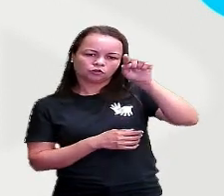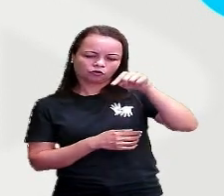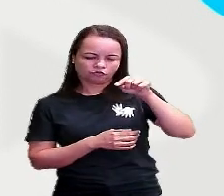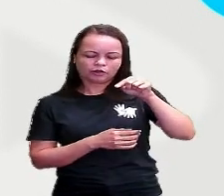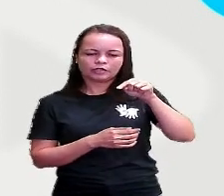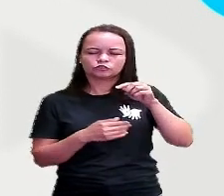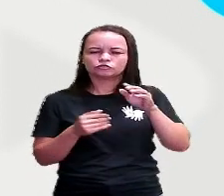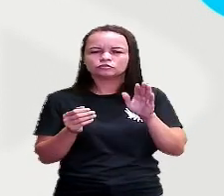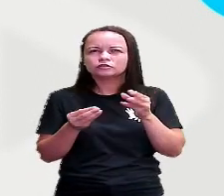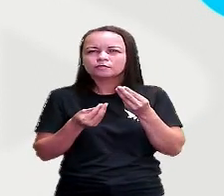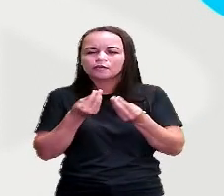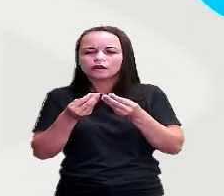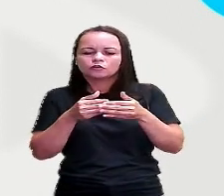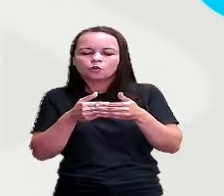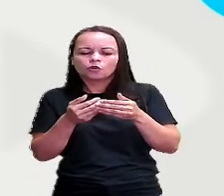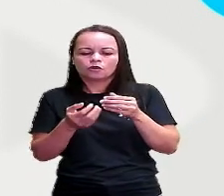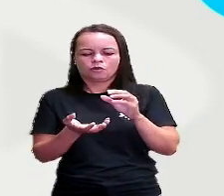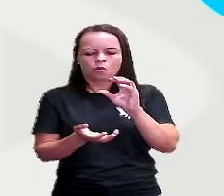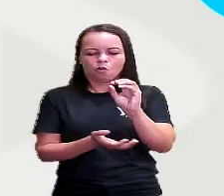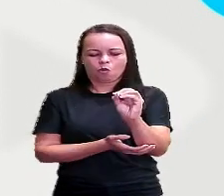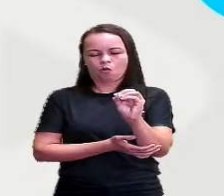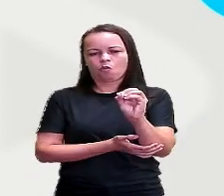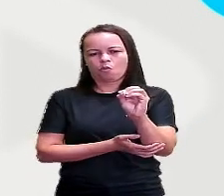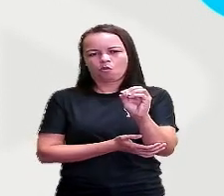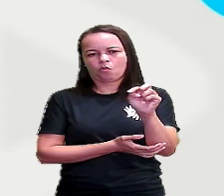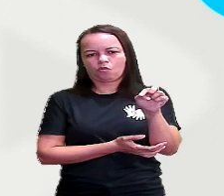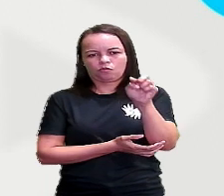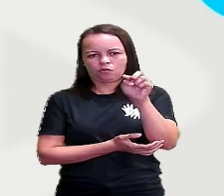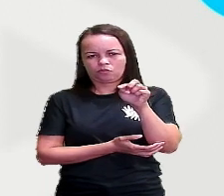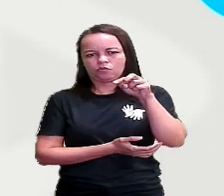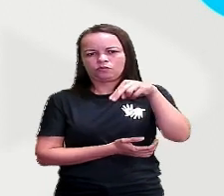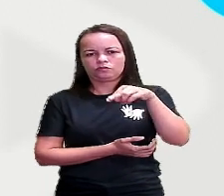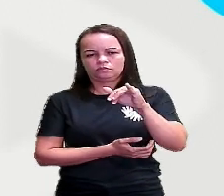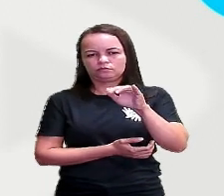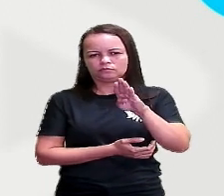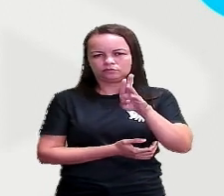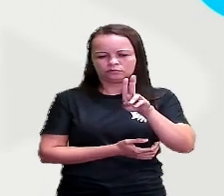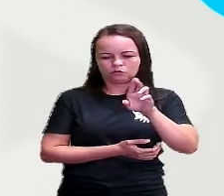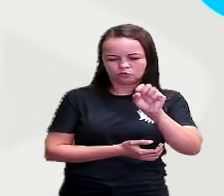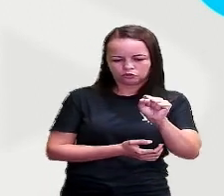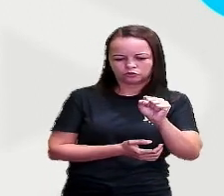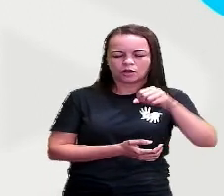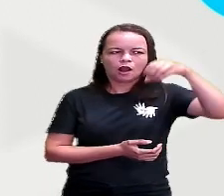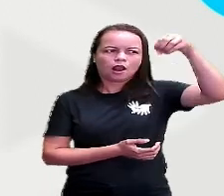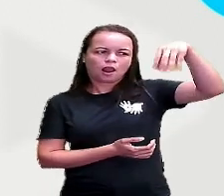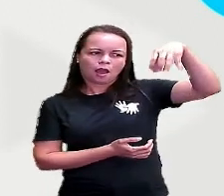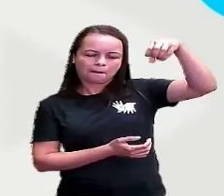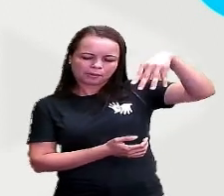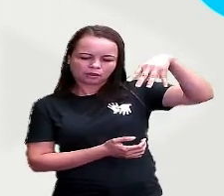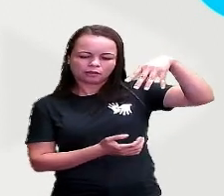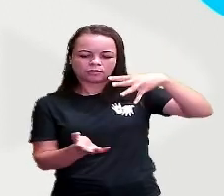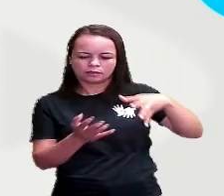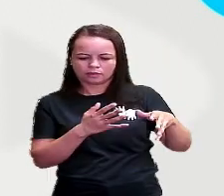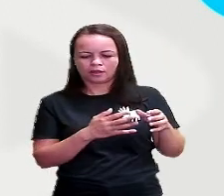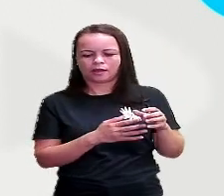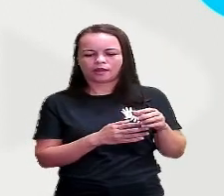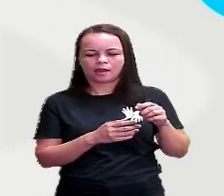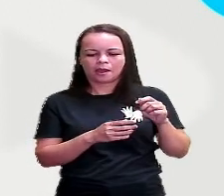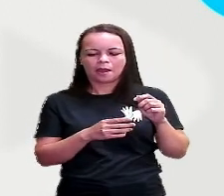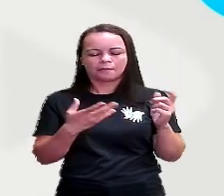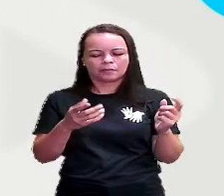vogais. Então, ônibus, tá vendo que eu não abro muito a minha boca, ônibus, lâmpada, bambolê,